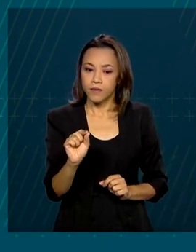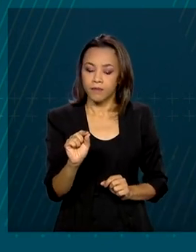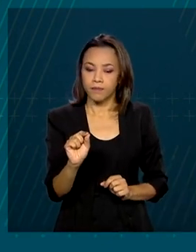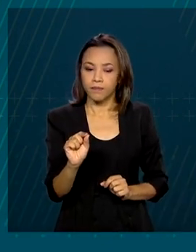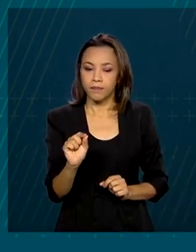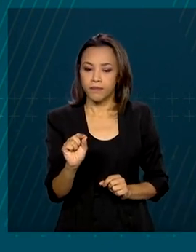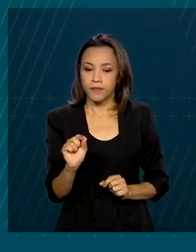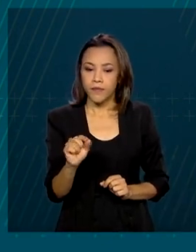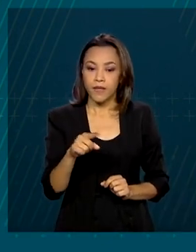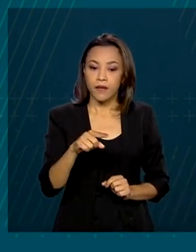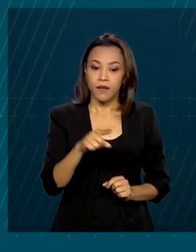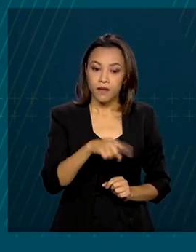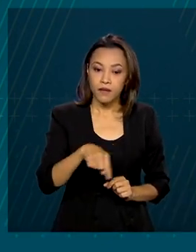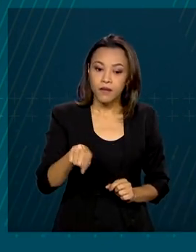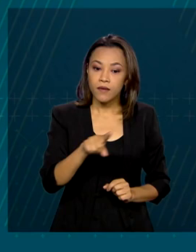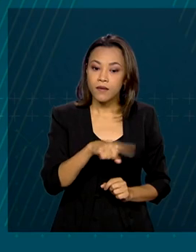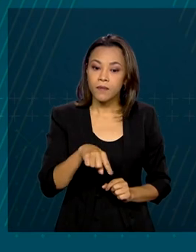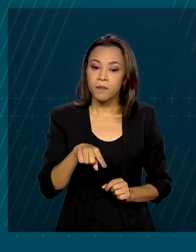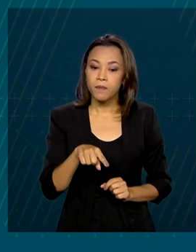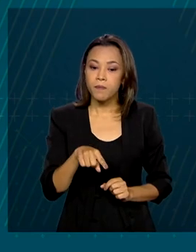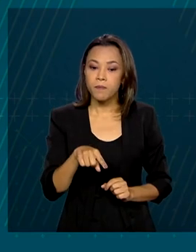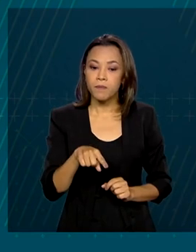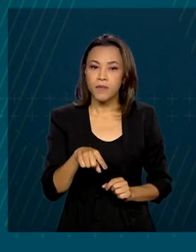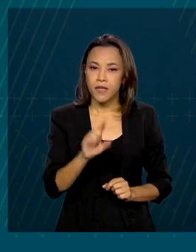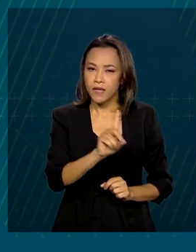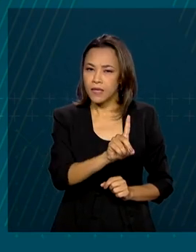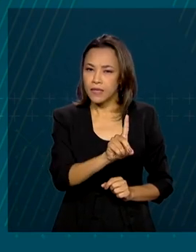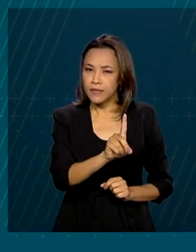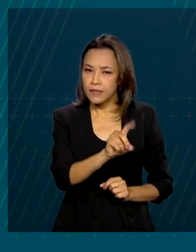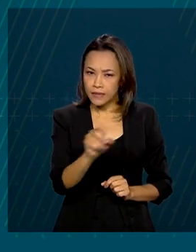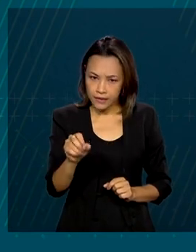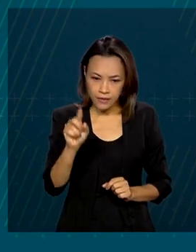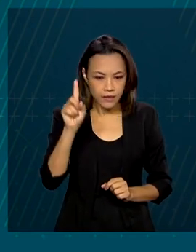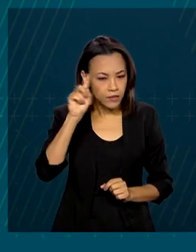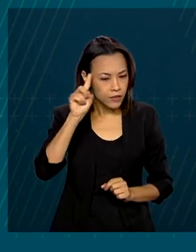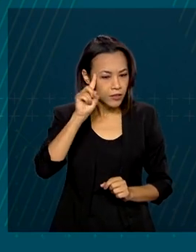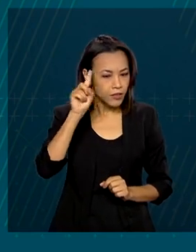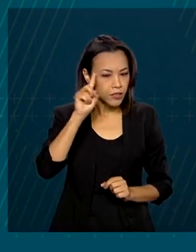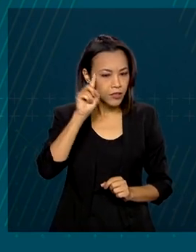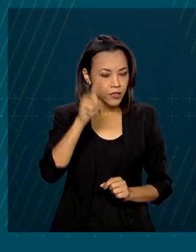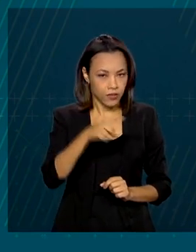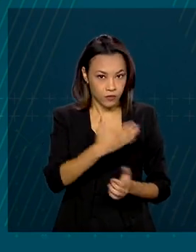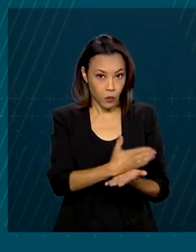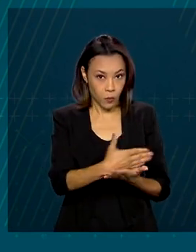dele, é que ele, em 100 dias da obra iniciada, ele estará concluído.